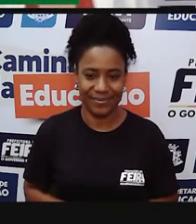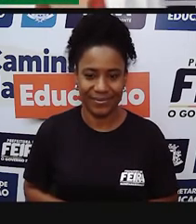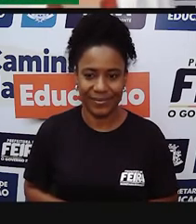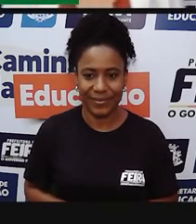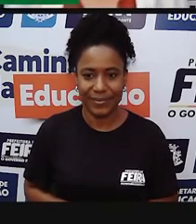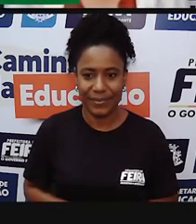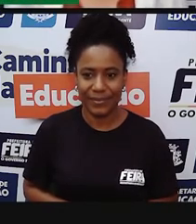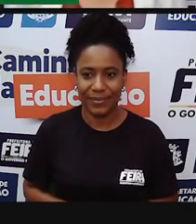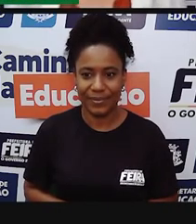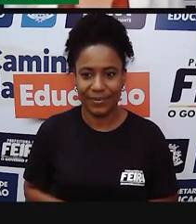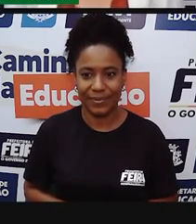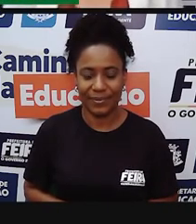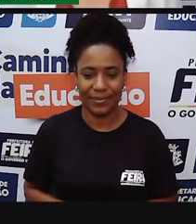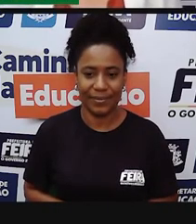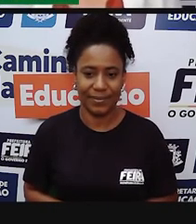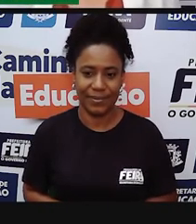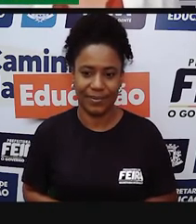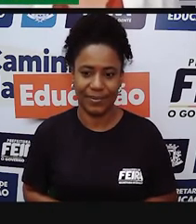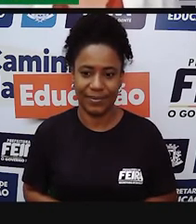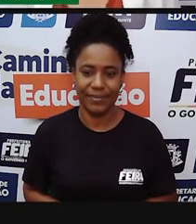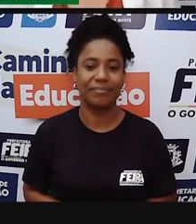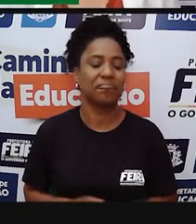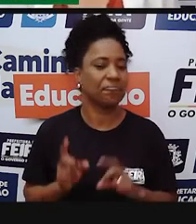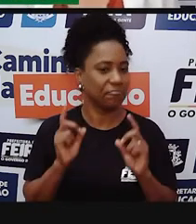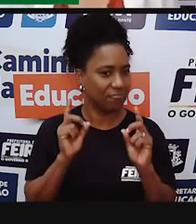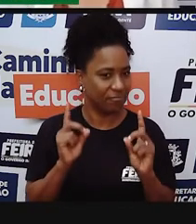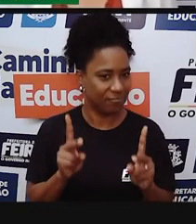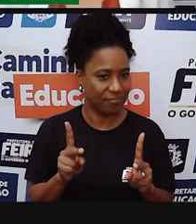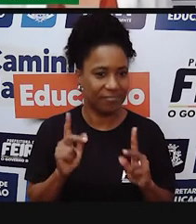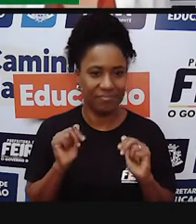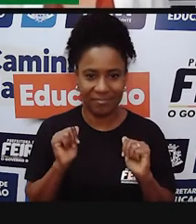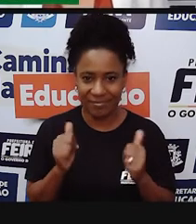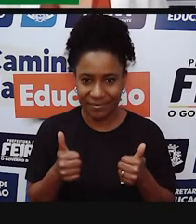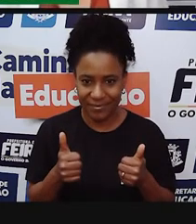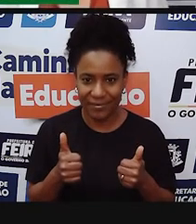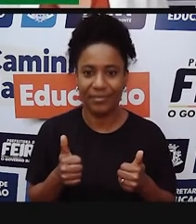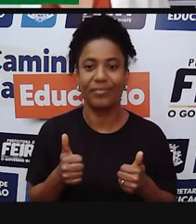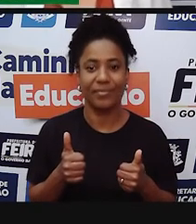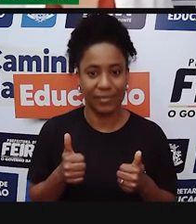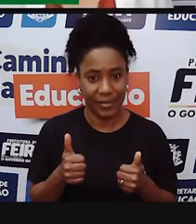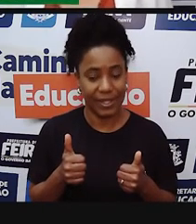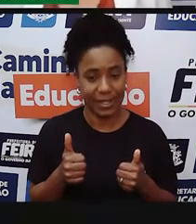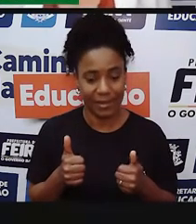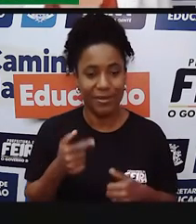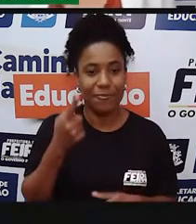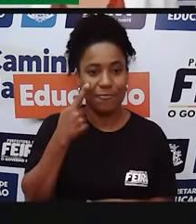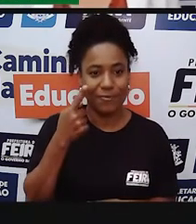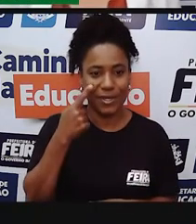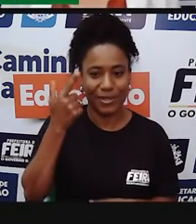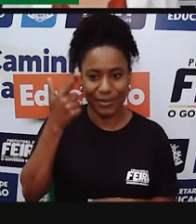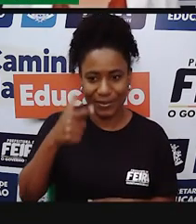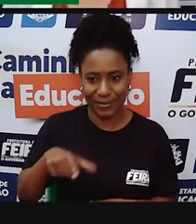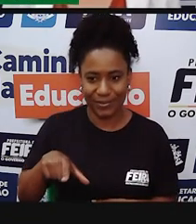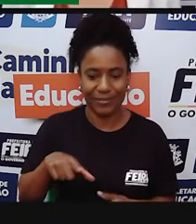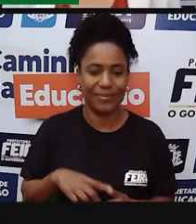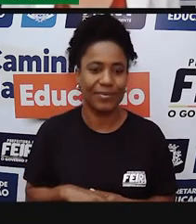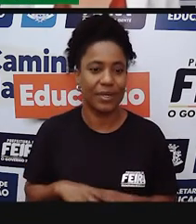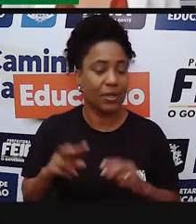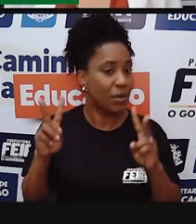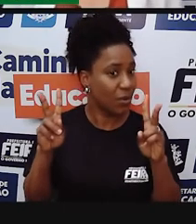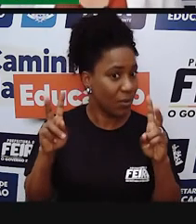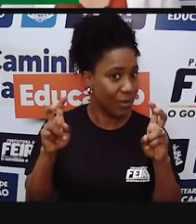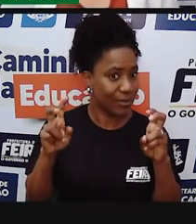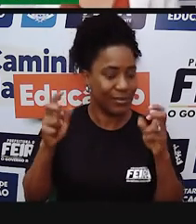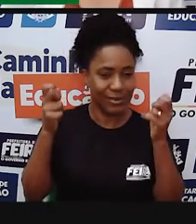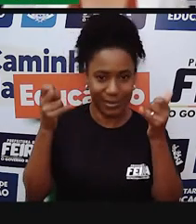E aí um OK se o dentes Vamos retomar e o assunto